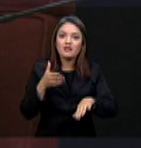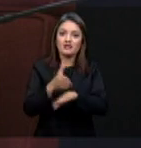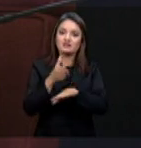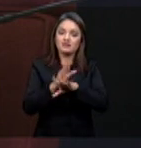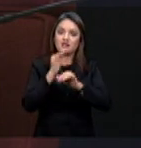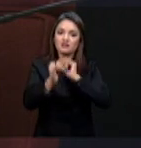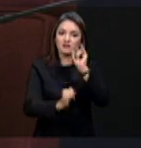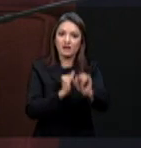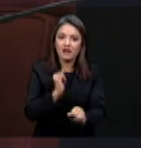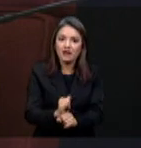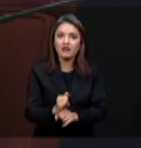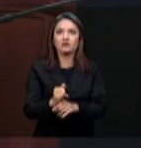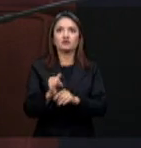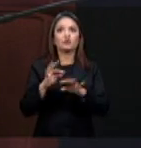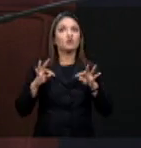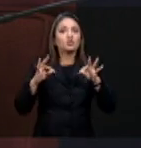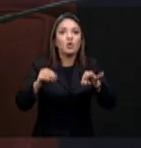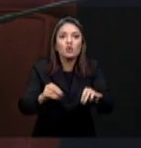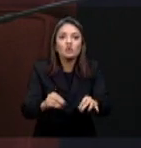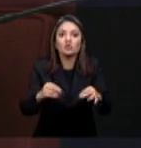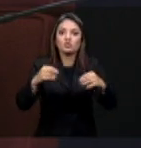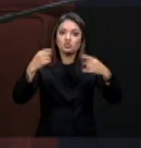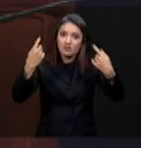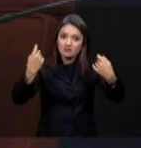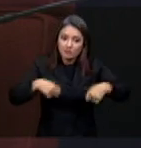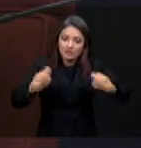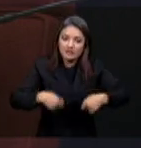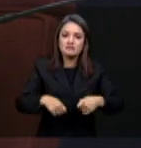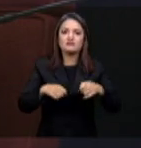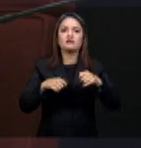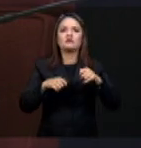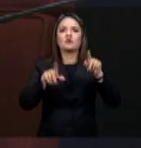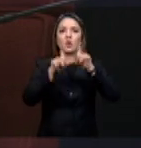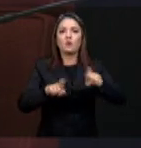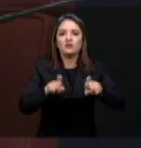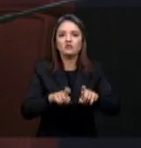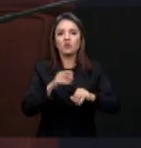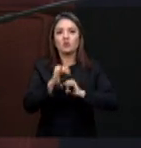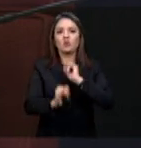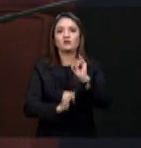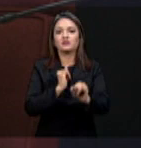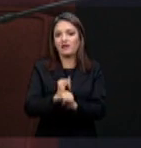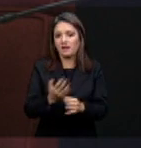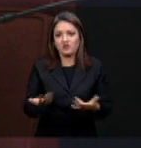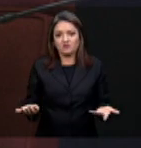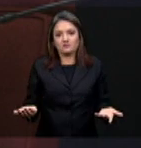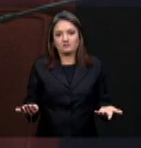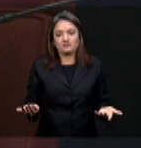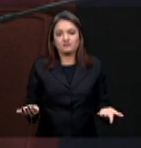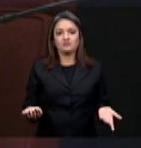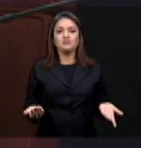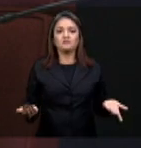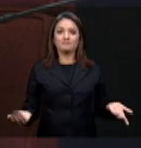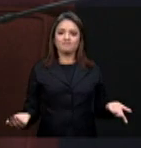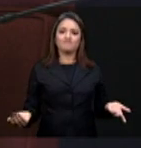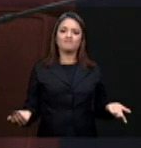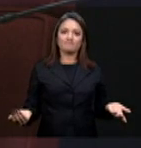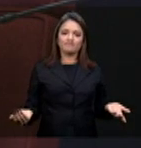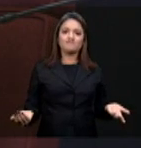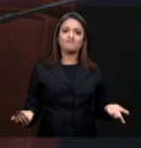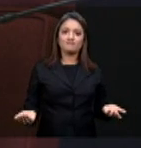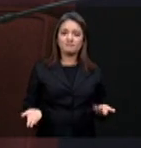todas as escolas todo mundo deveria ter internet deveria ter um computador pelo menos um iPad Então é eu acho que